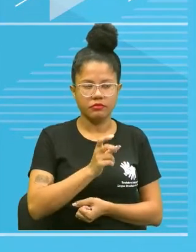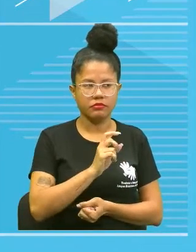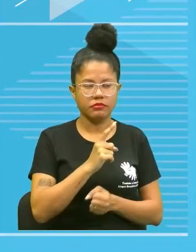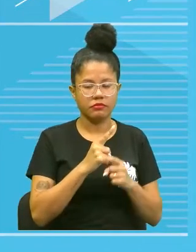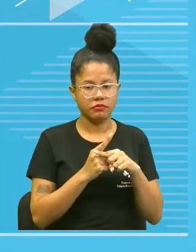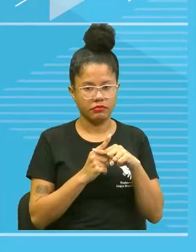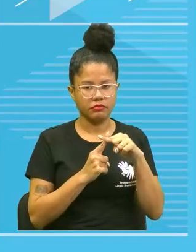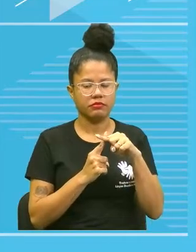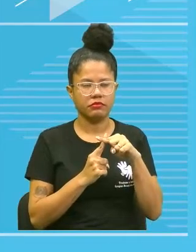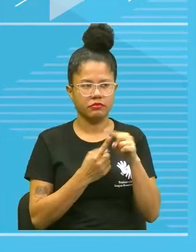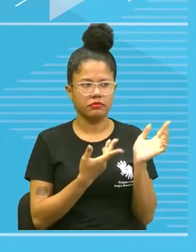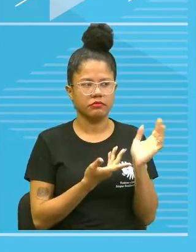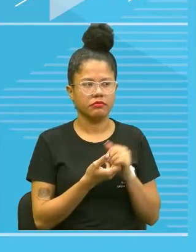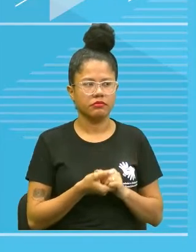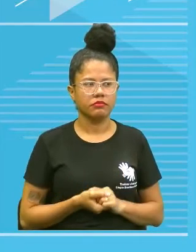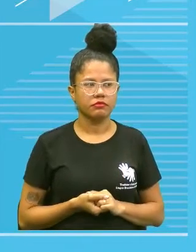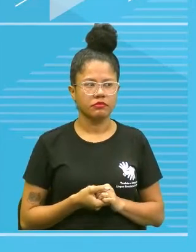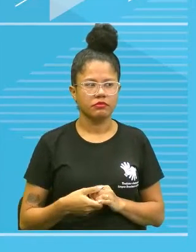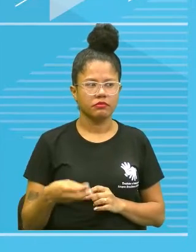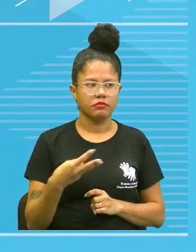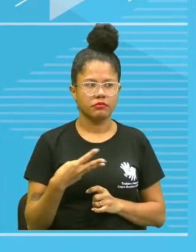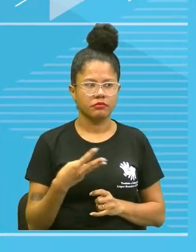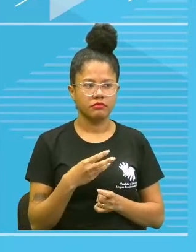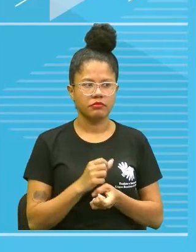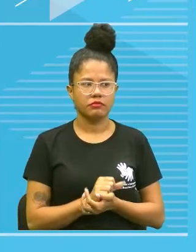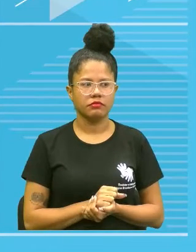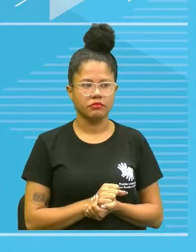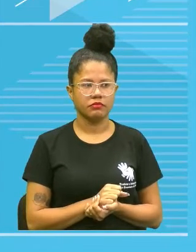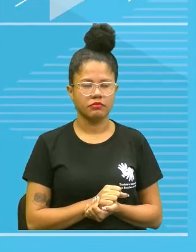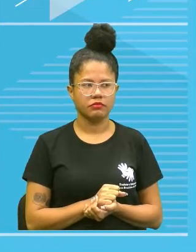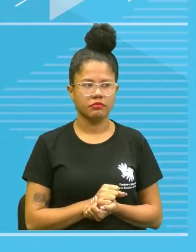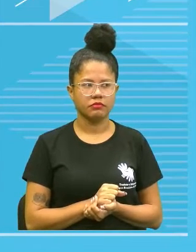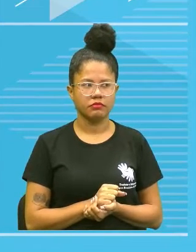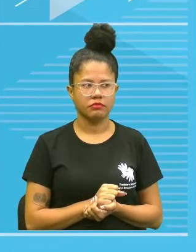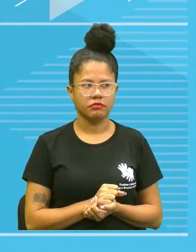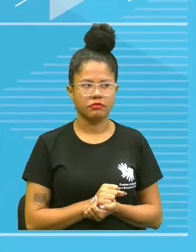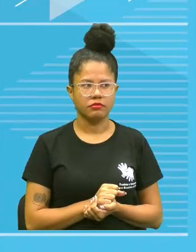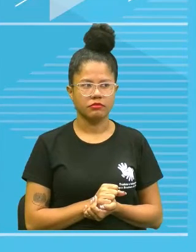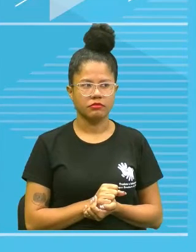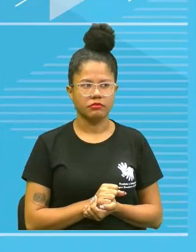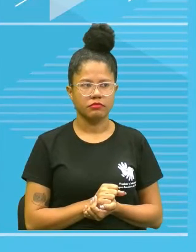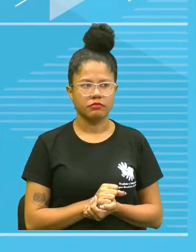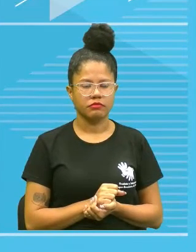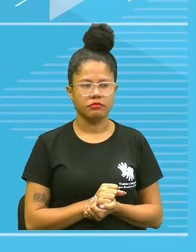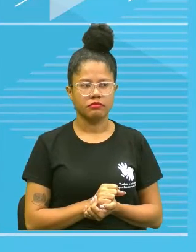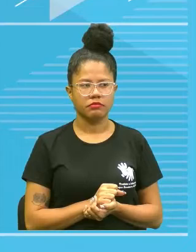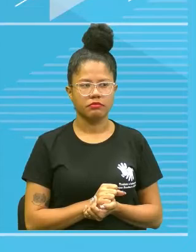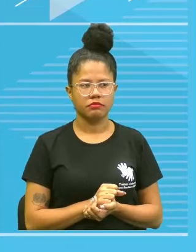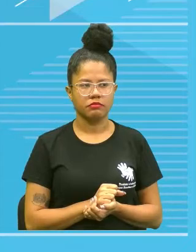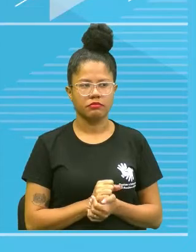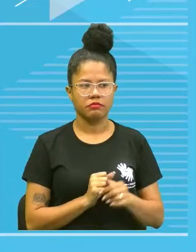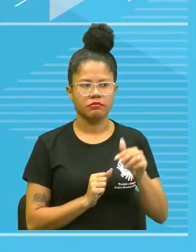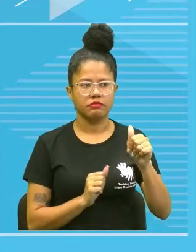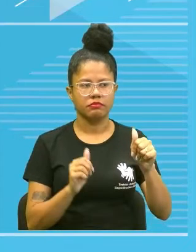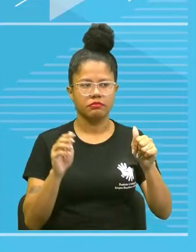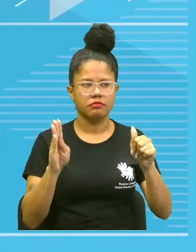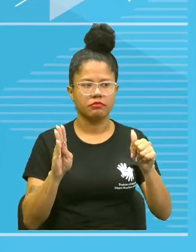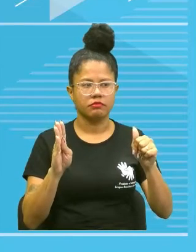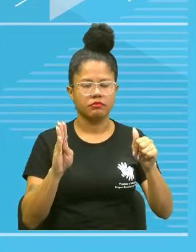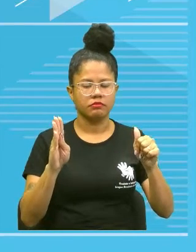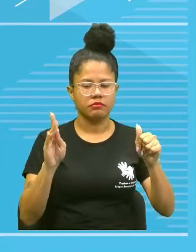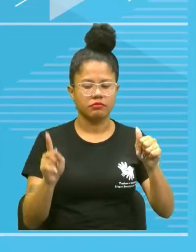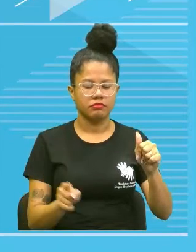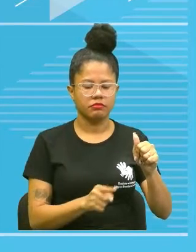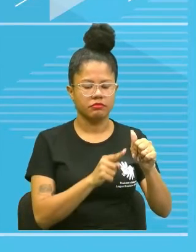recebeu. Terceiro, ele sofre uma compressão isotérmica. Ó, ele voltou para outra